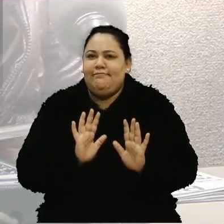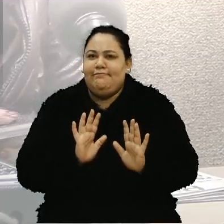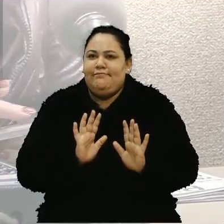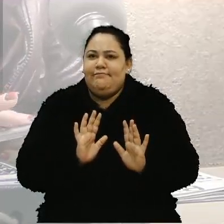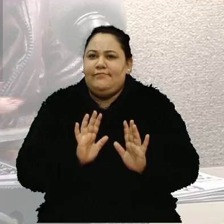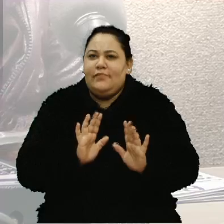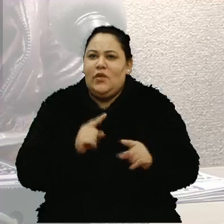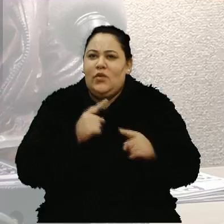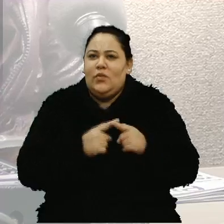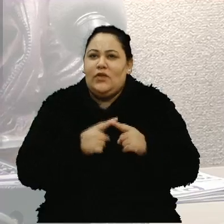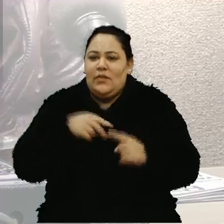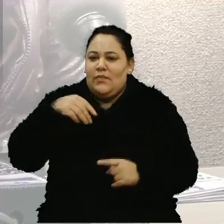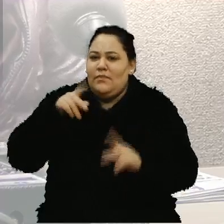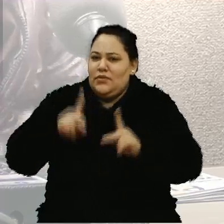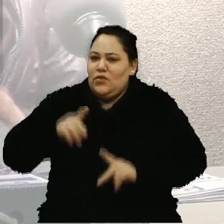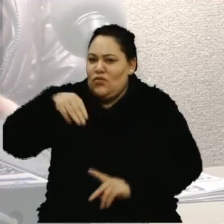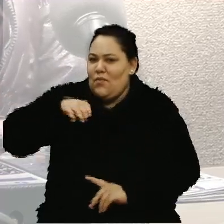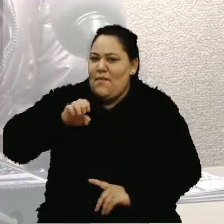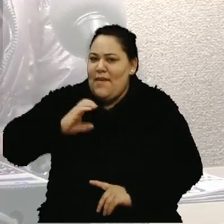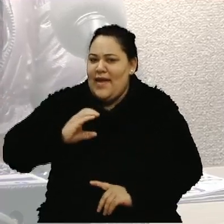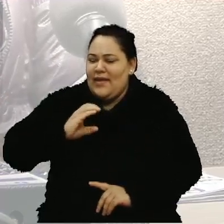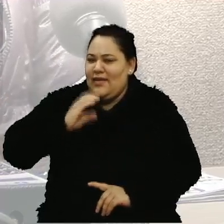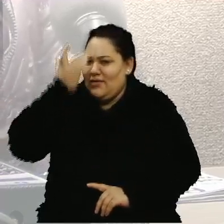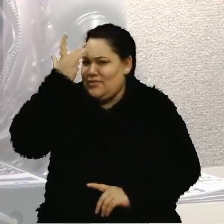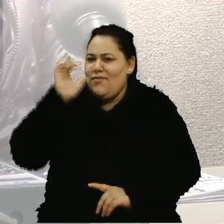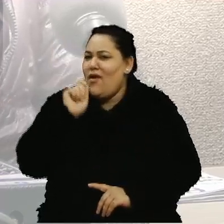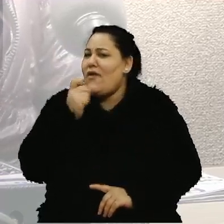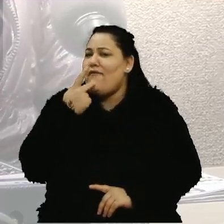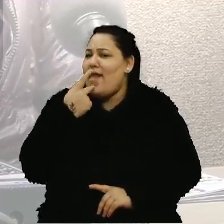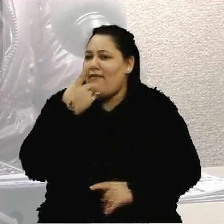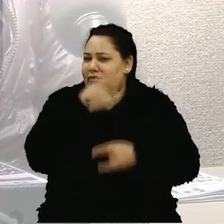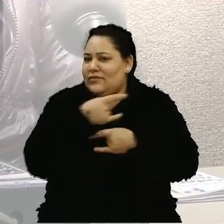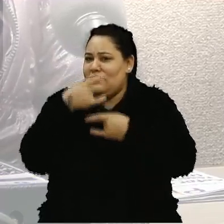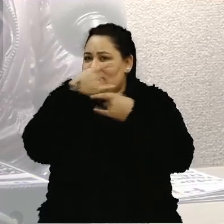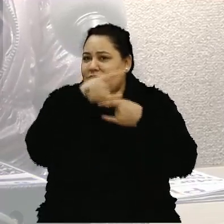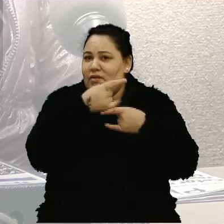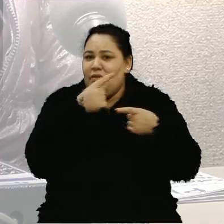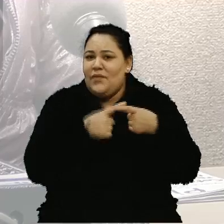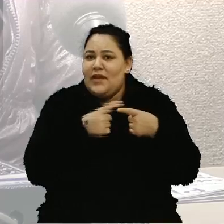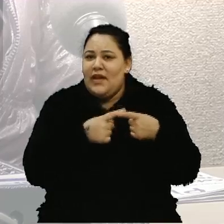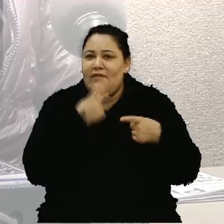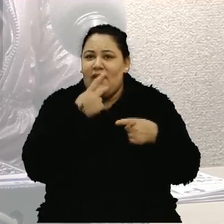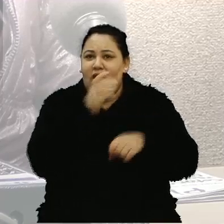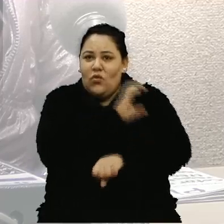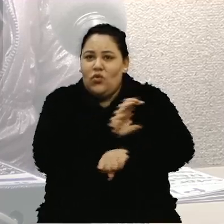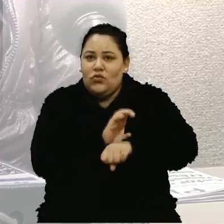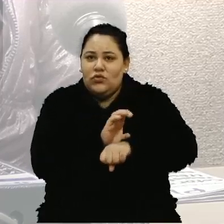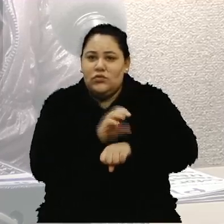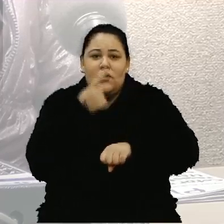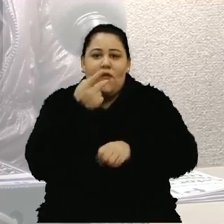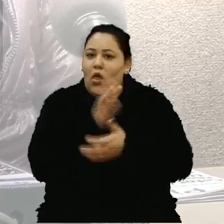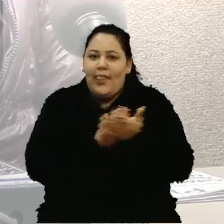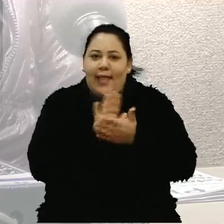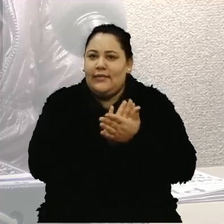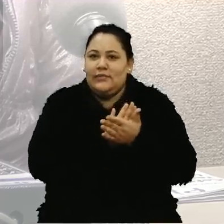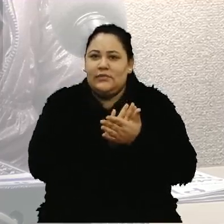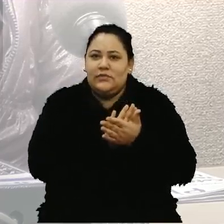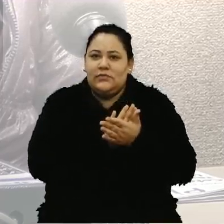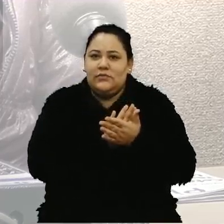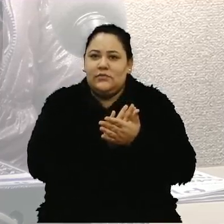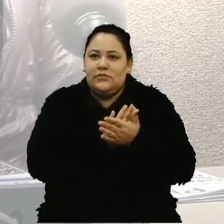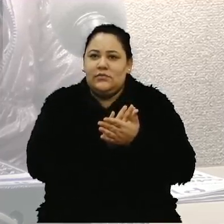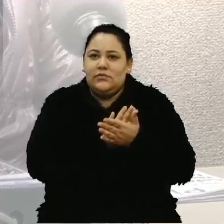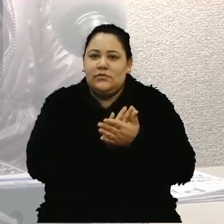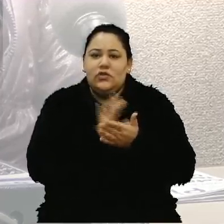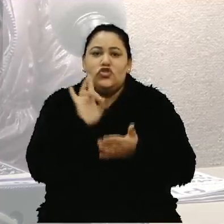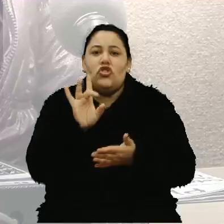MEC sabia o que estava falando. Tá? Porque ela ia falar os cursos, ela ia falar, não falou nada disso. Só falou que